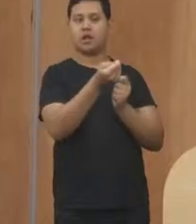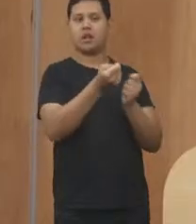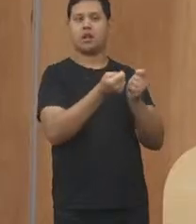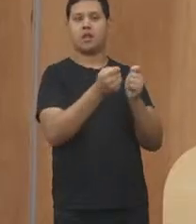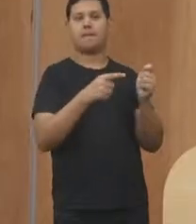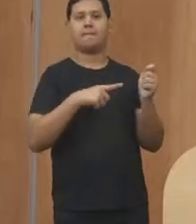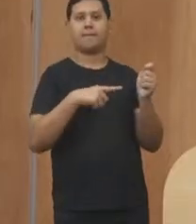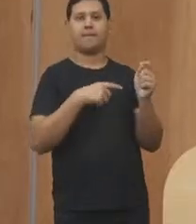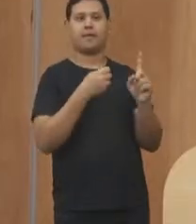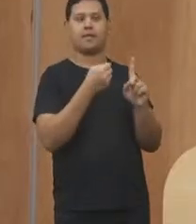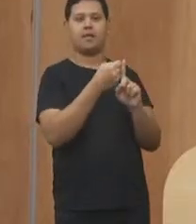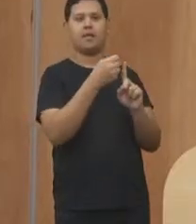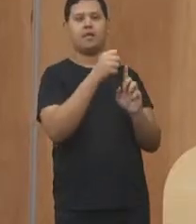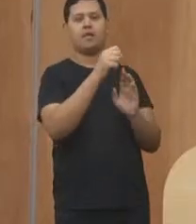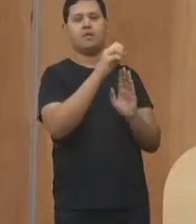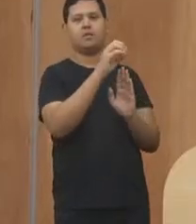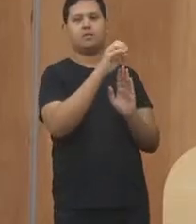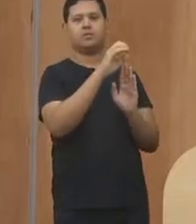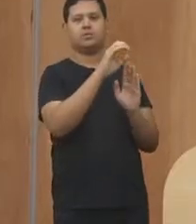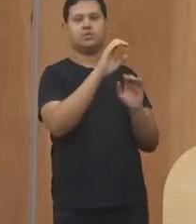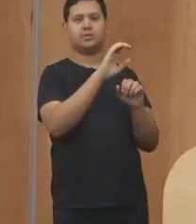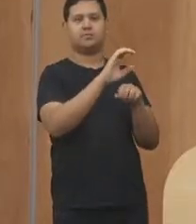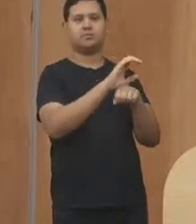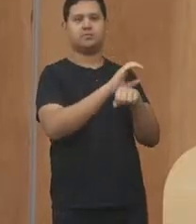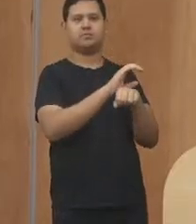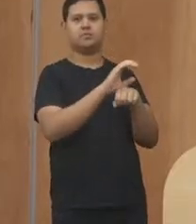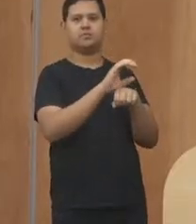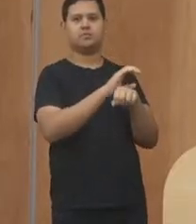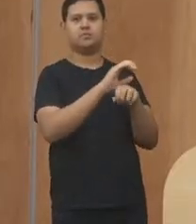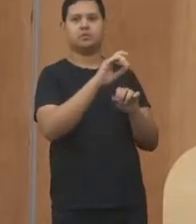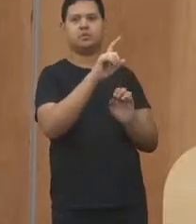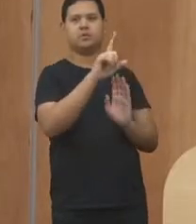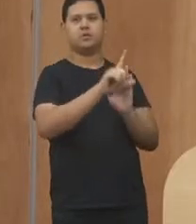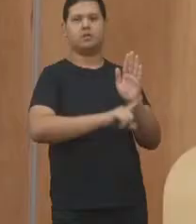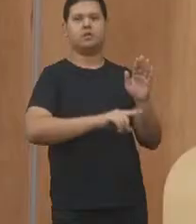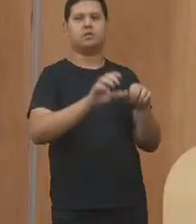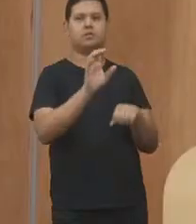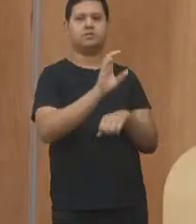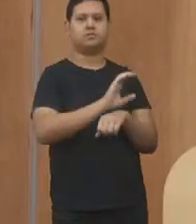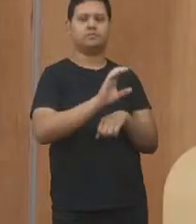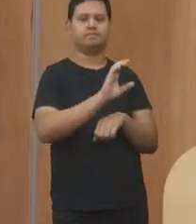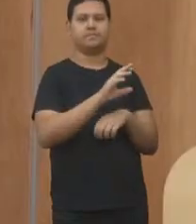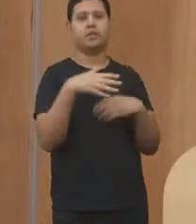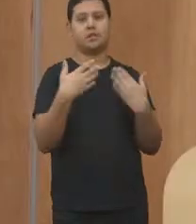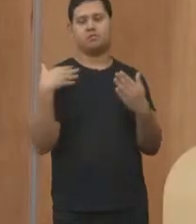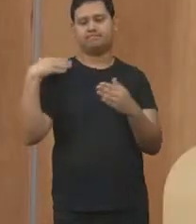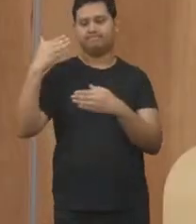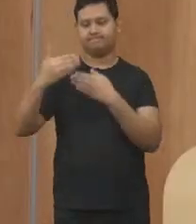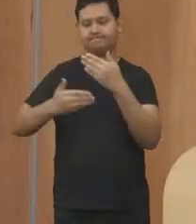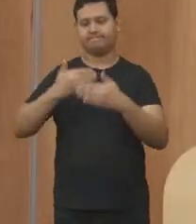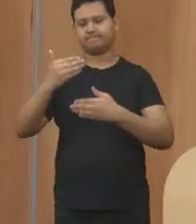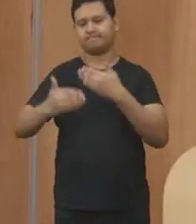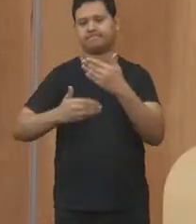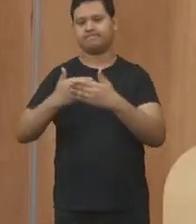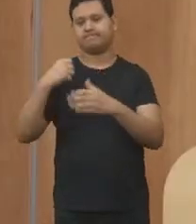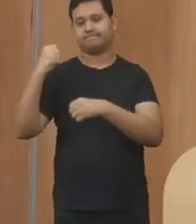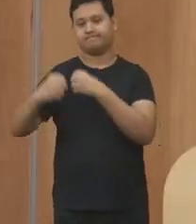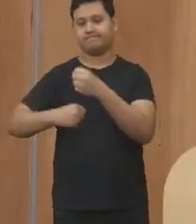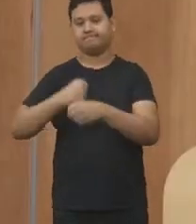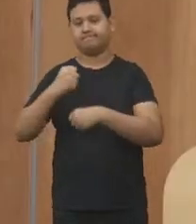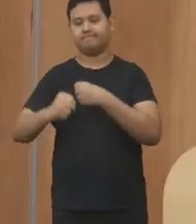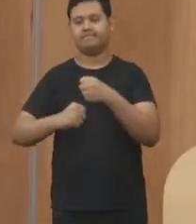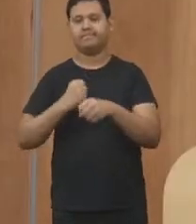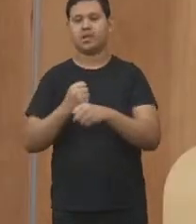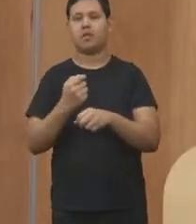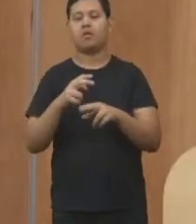o limite constitucional de 5% de comprometimento. Então, ela já vem ao longo dos anos tendo esse comprometimento grande